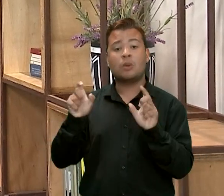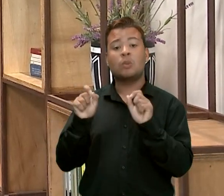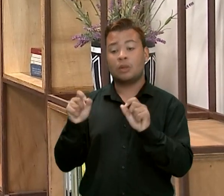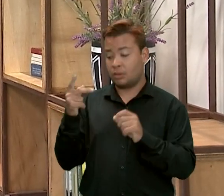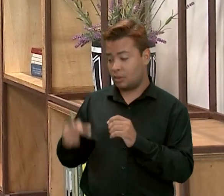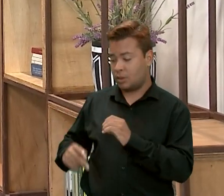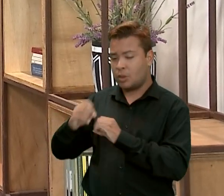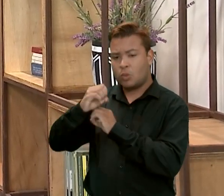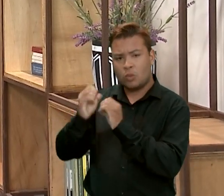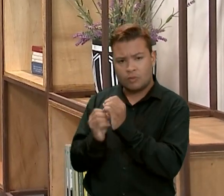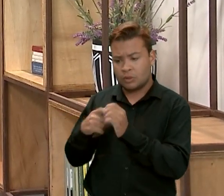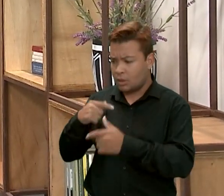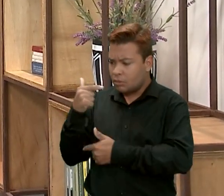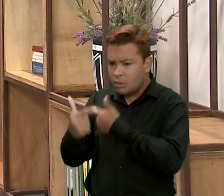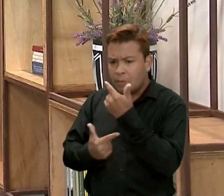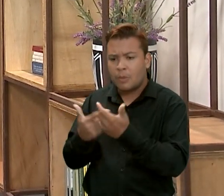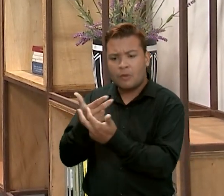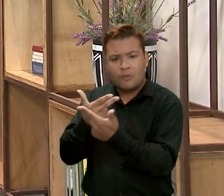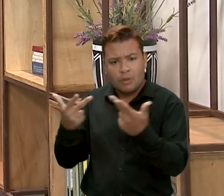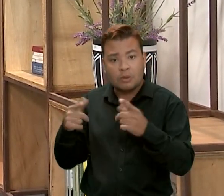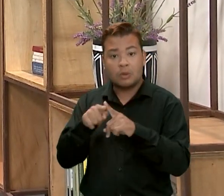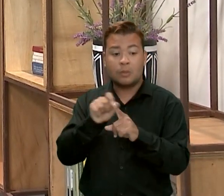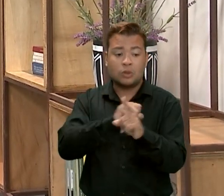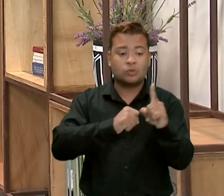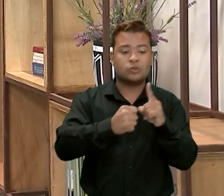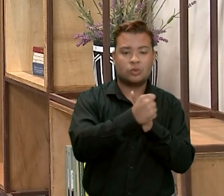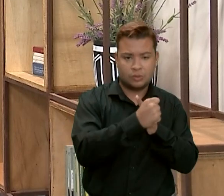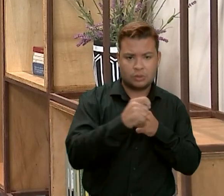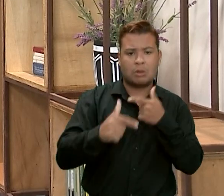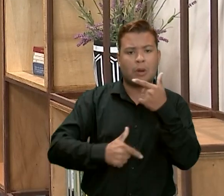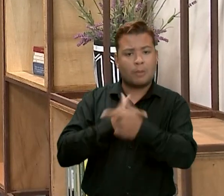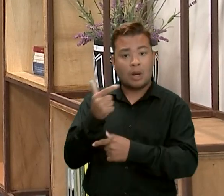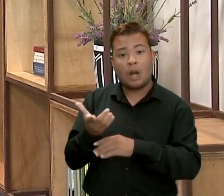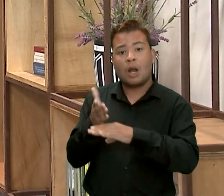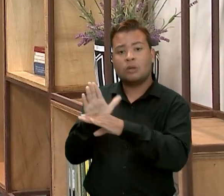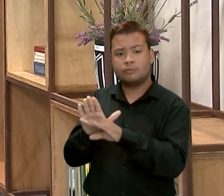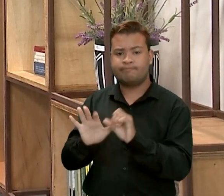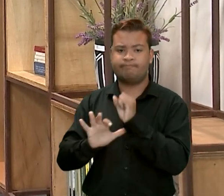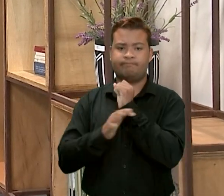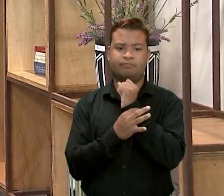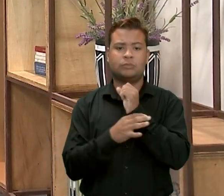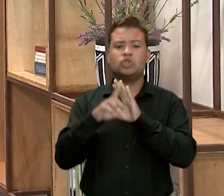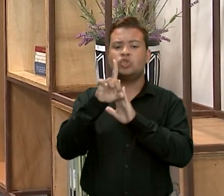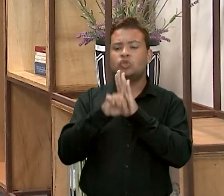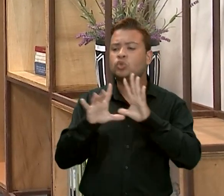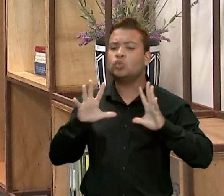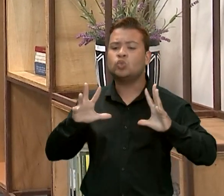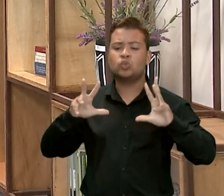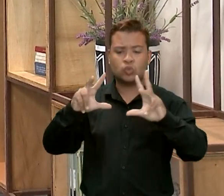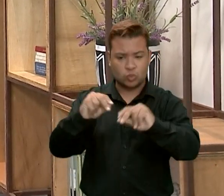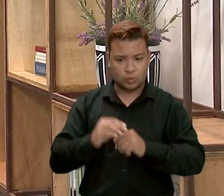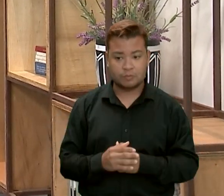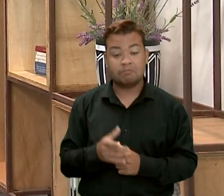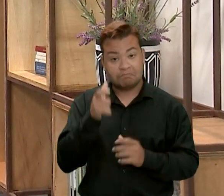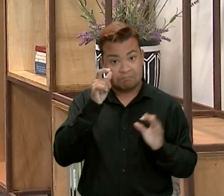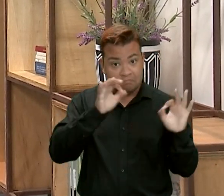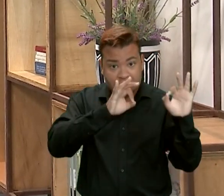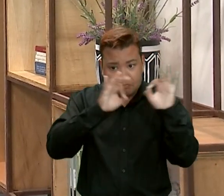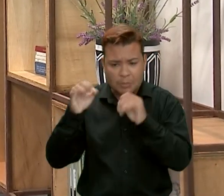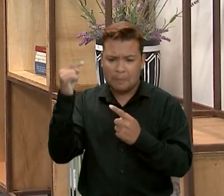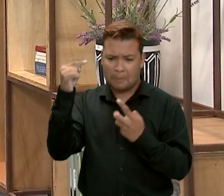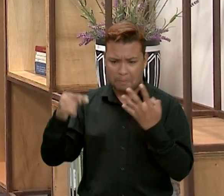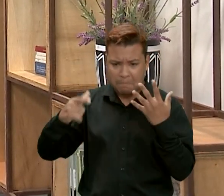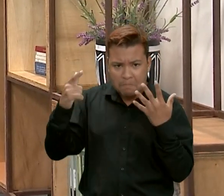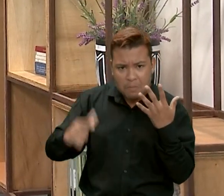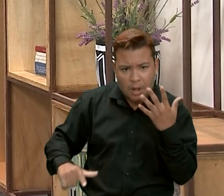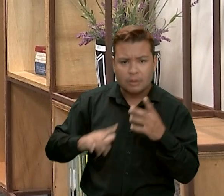da universidade e da sociedade para garantir os direitos de todos. Fique ligado, isso e muito